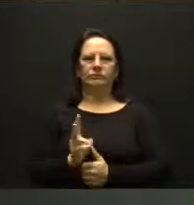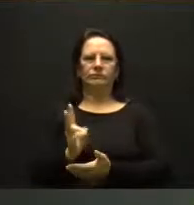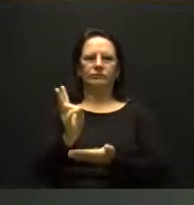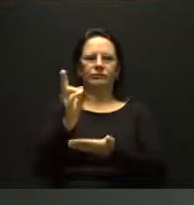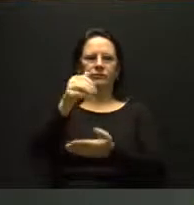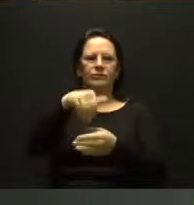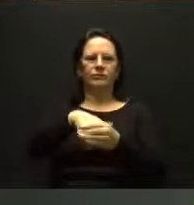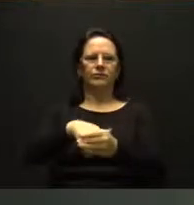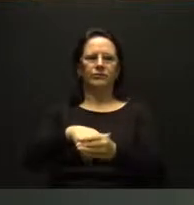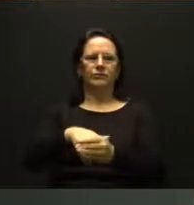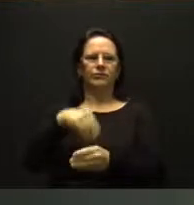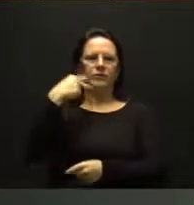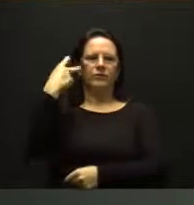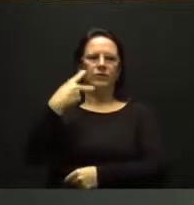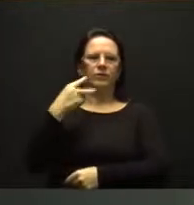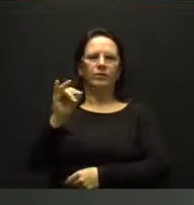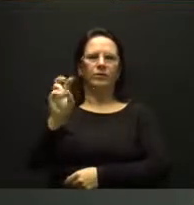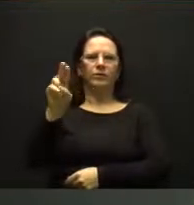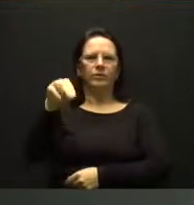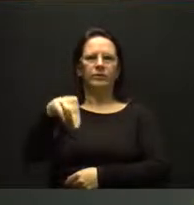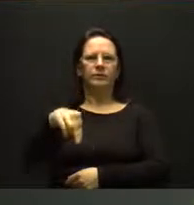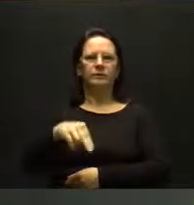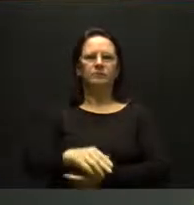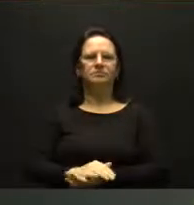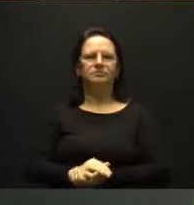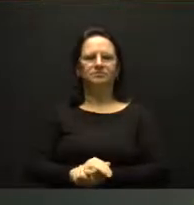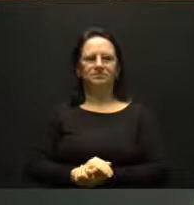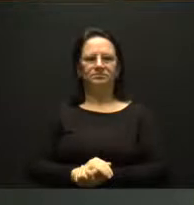votação com a palavra o vereador ivan dobrando